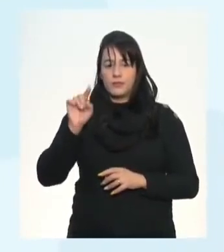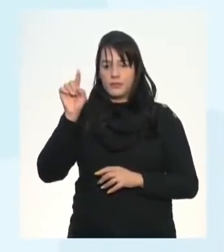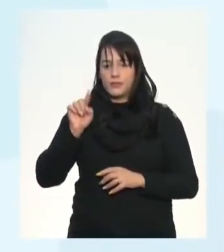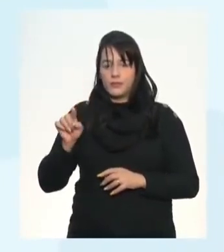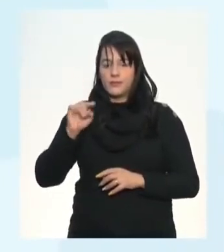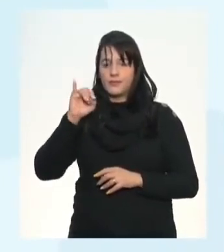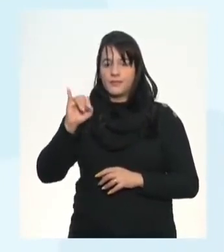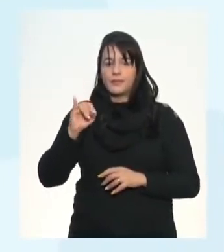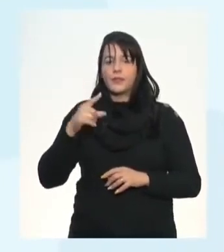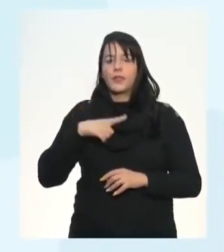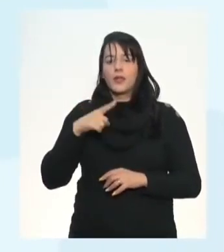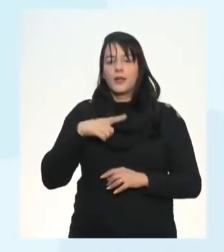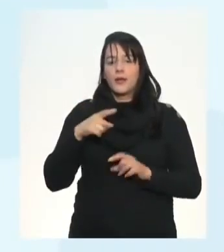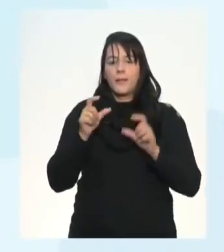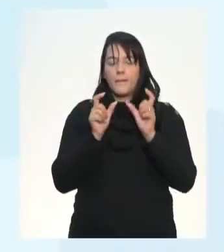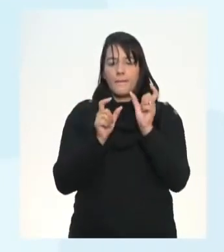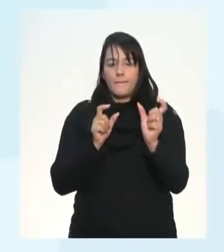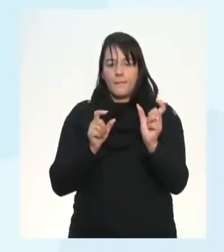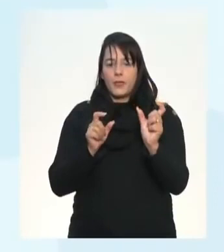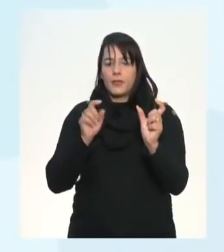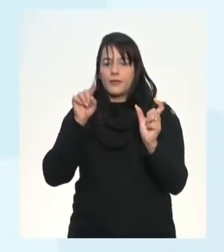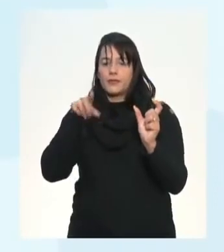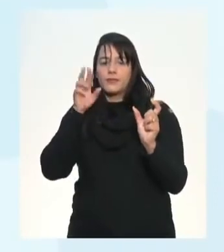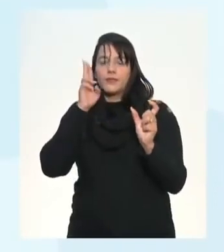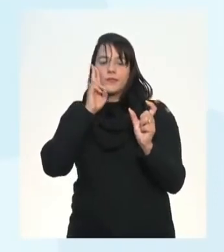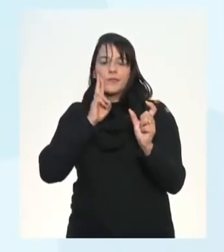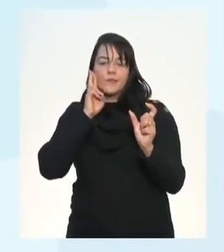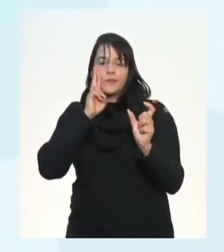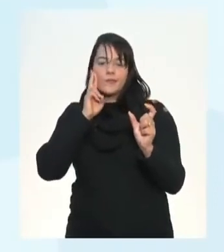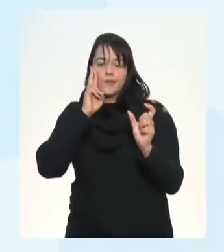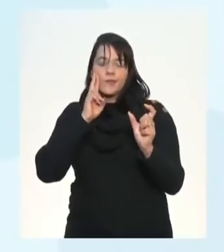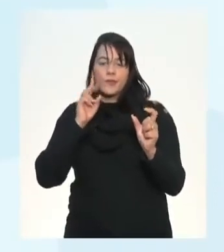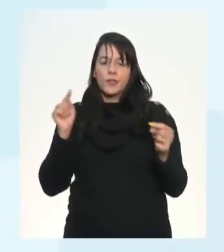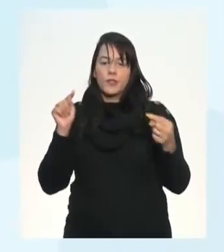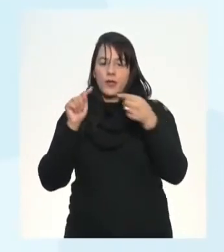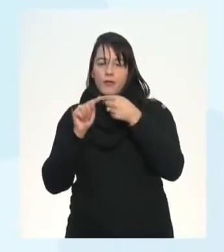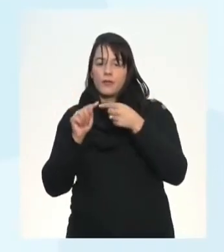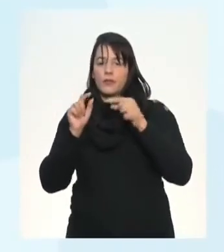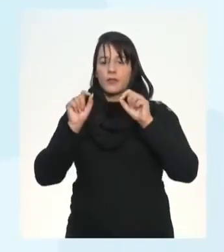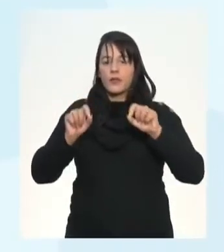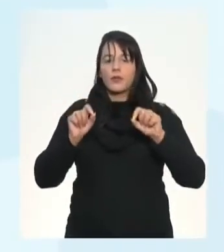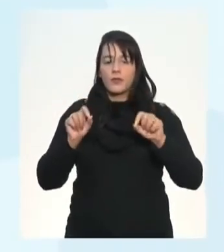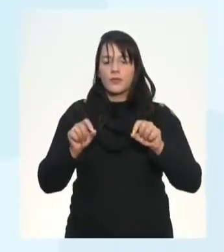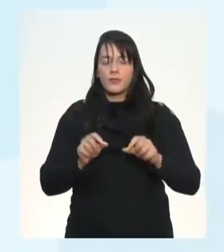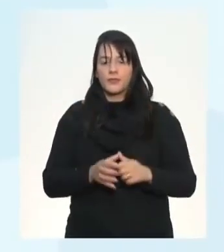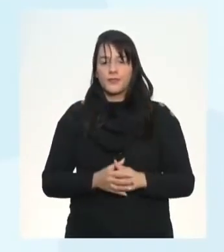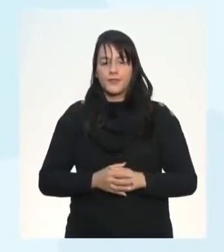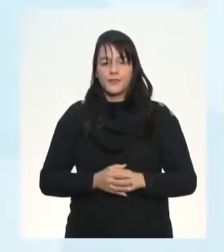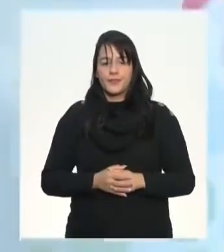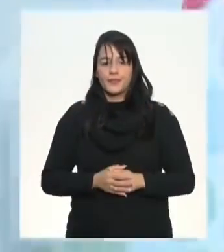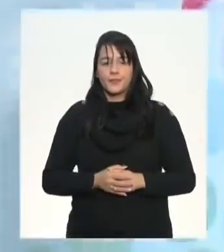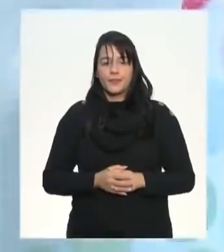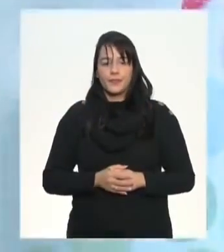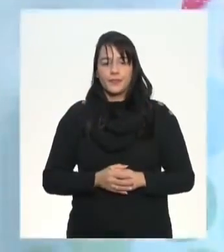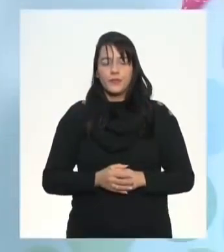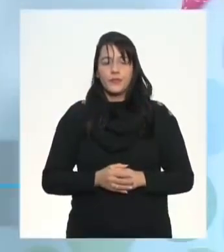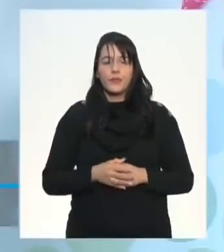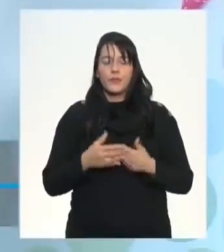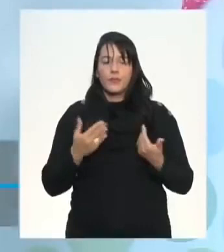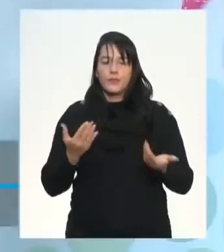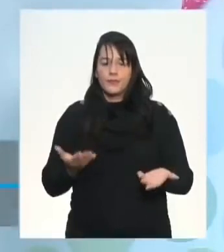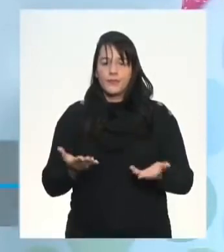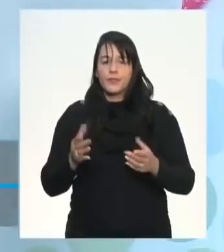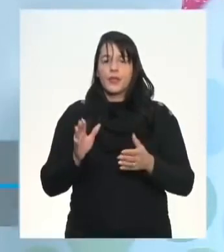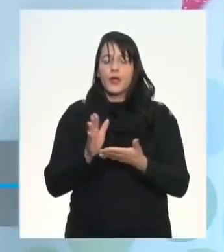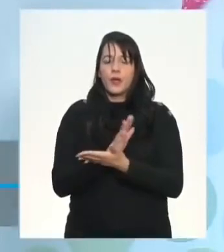palavra marcada em rosa está se referindo a quê? Então, observem aí, como eu acabei de falar para vocês, uma, né,